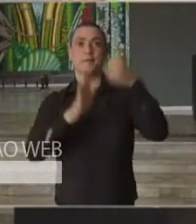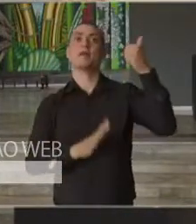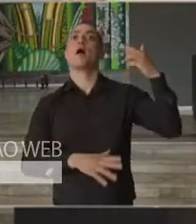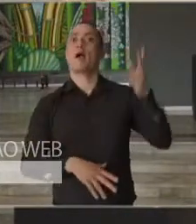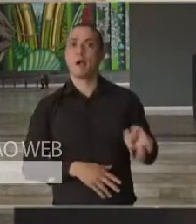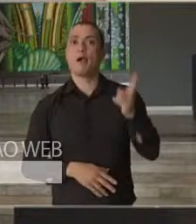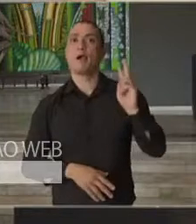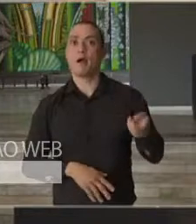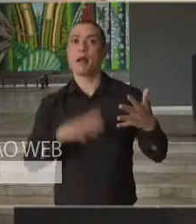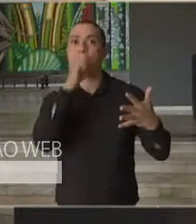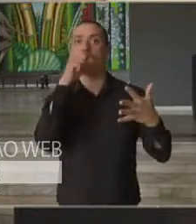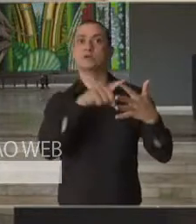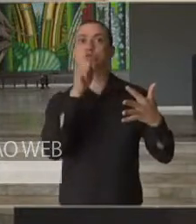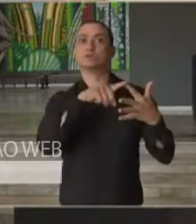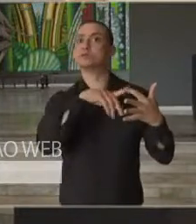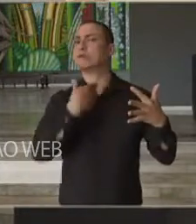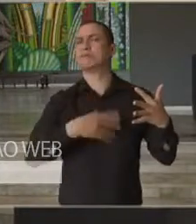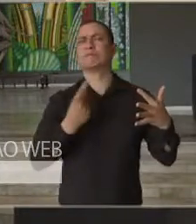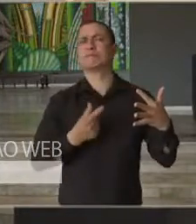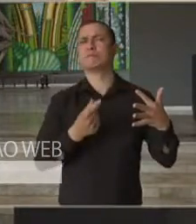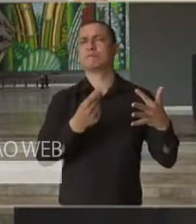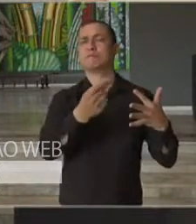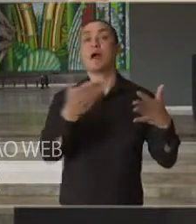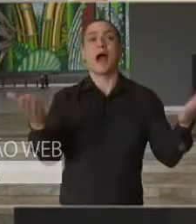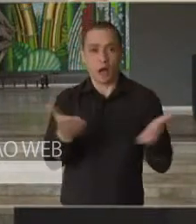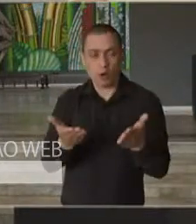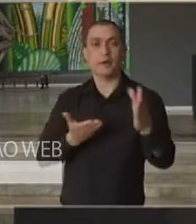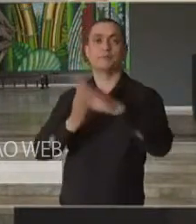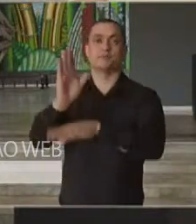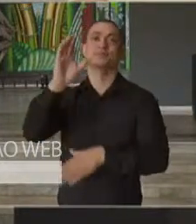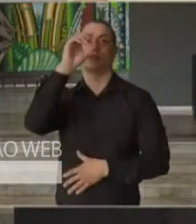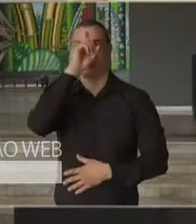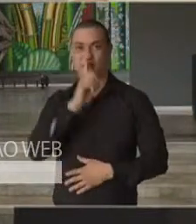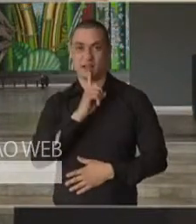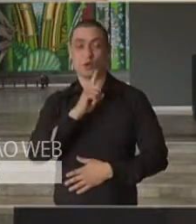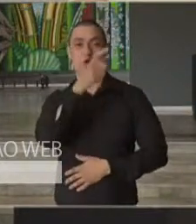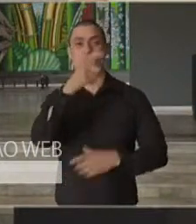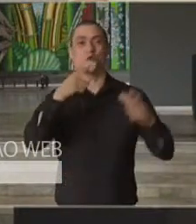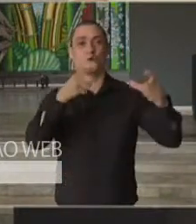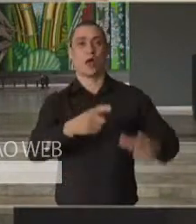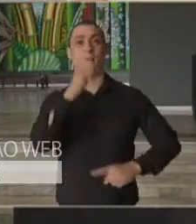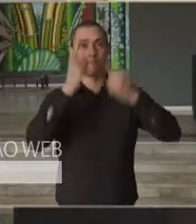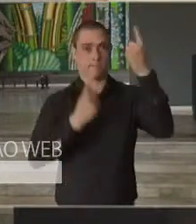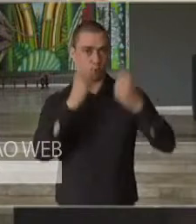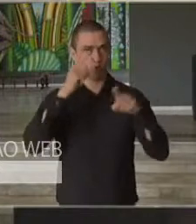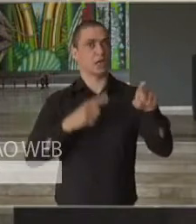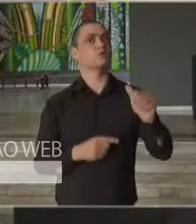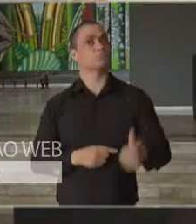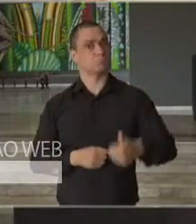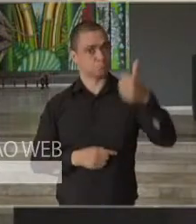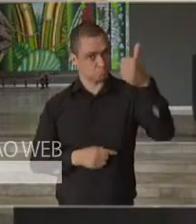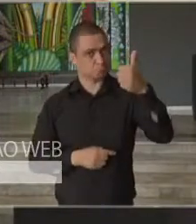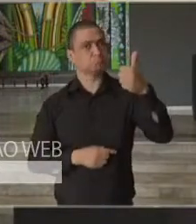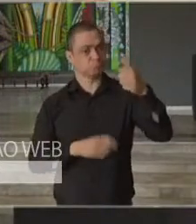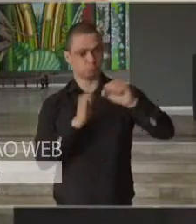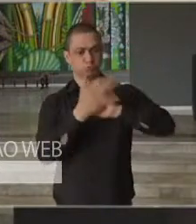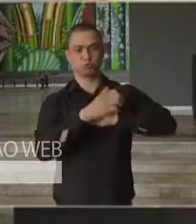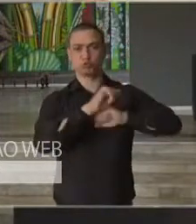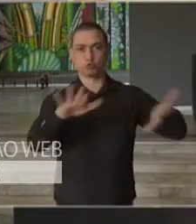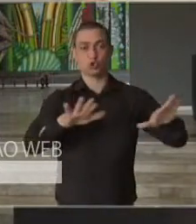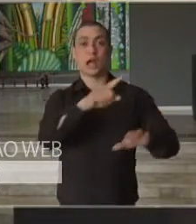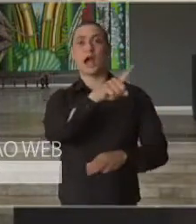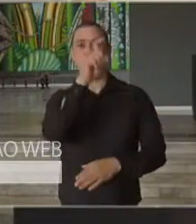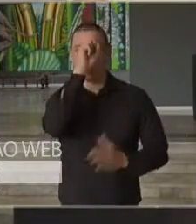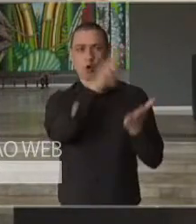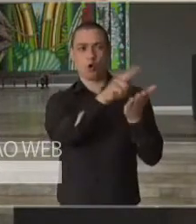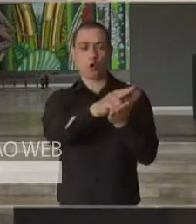fase e agora conseguindo reduzir a sua taxa de ocupação. Presidente Prudente melhora na evolução da pandemia, dobramos o